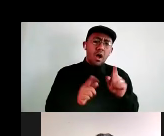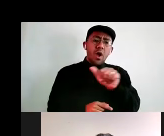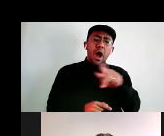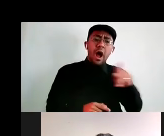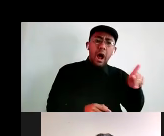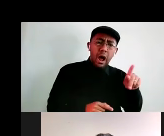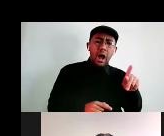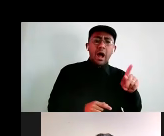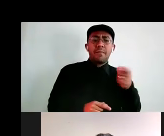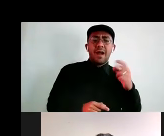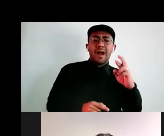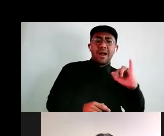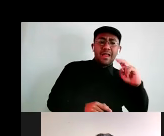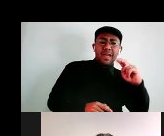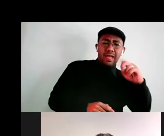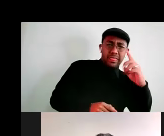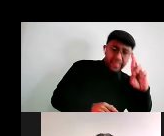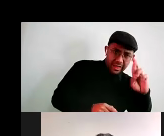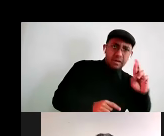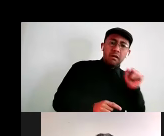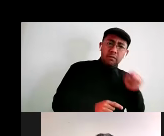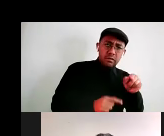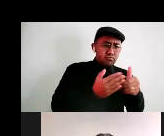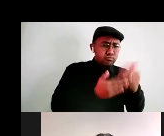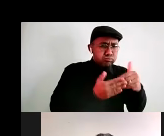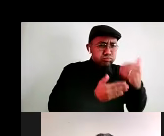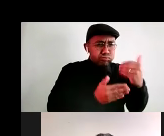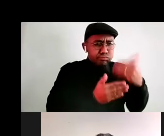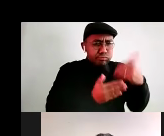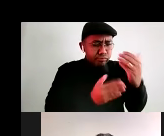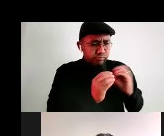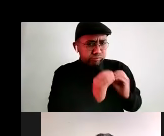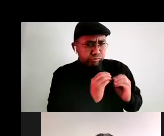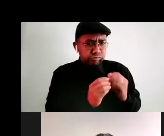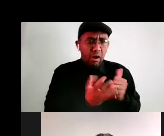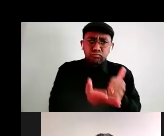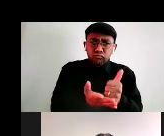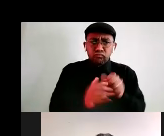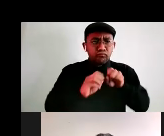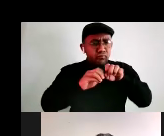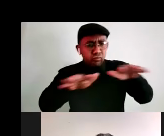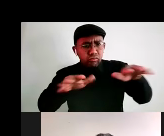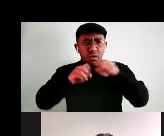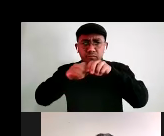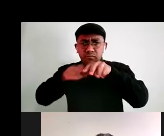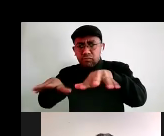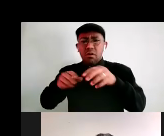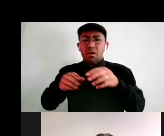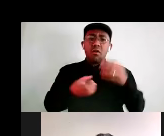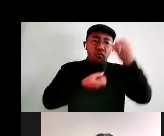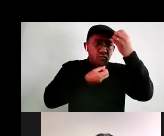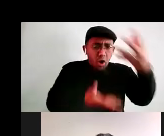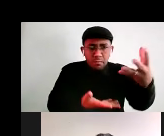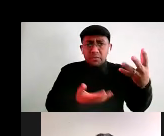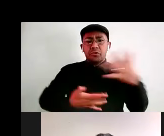Falamos de Drime e outros tipos de ferramentas que serão modernizadas. E elas nos podem ajudar para fornecer